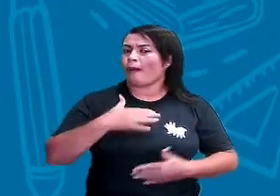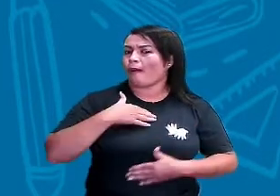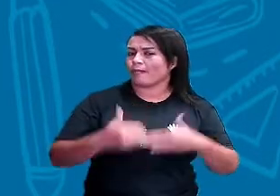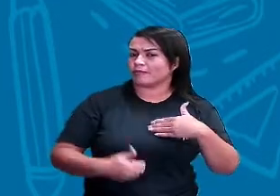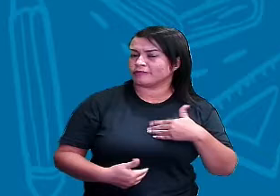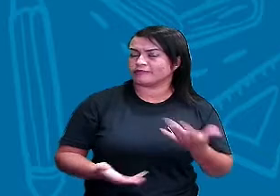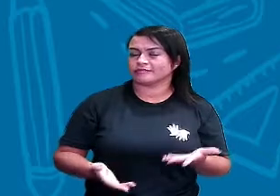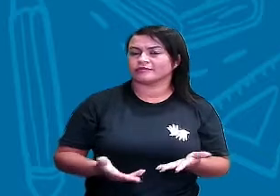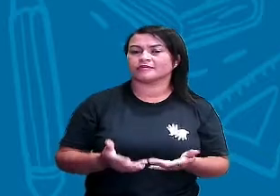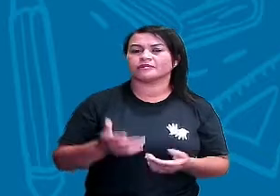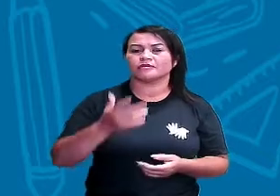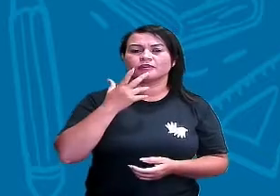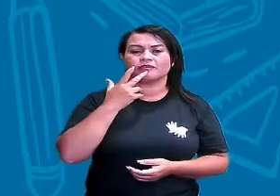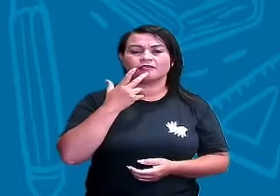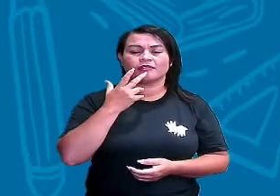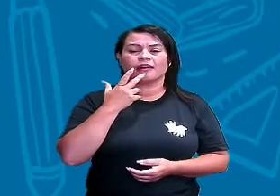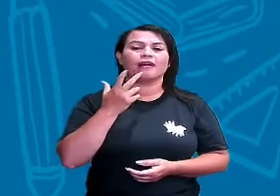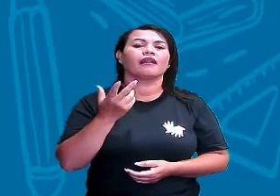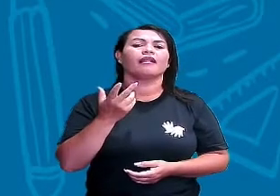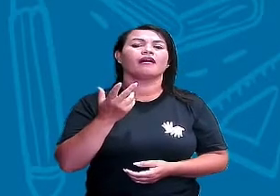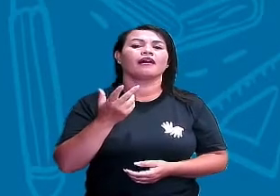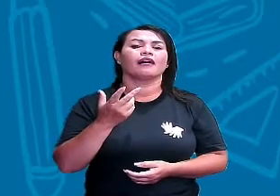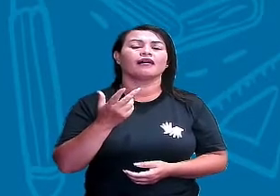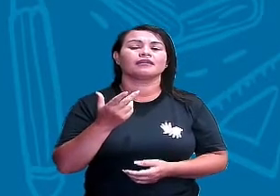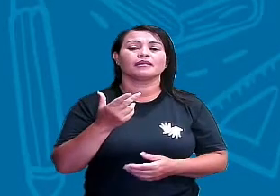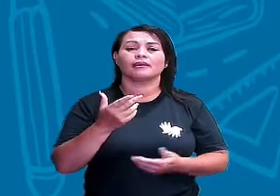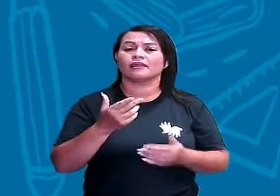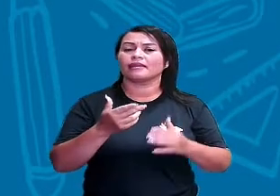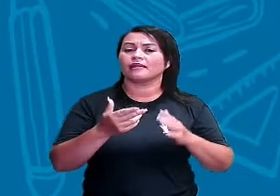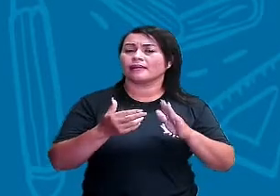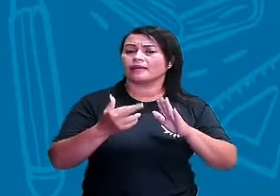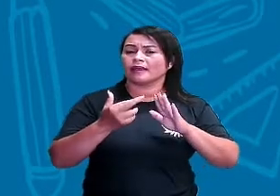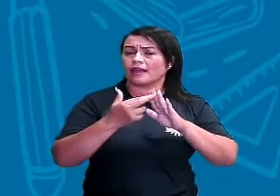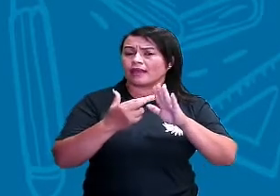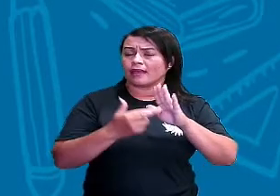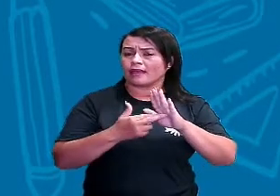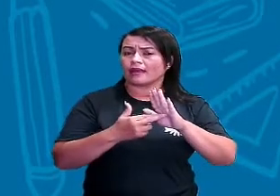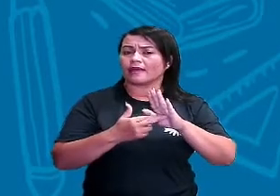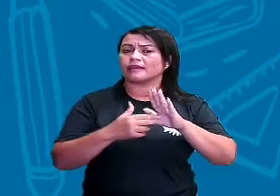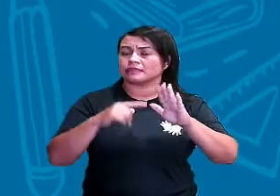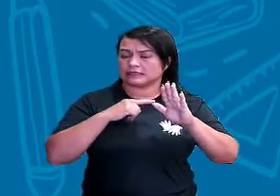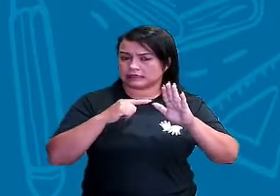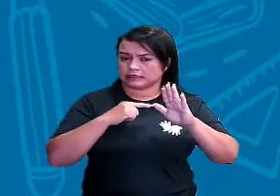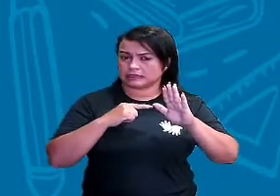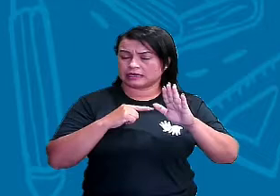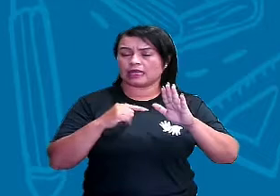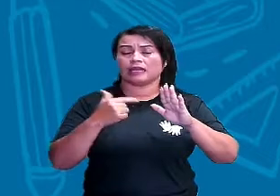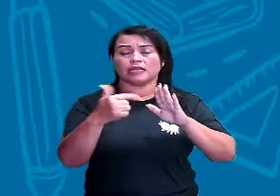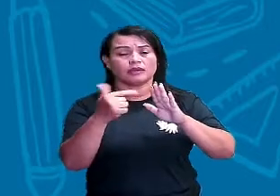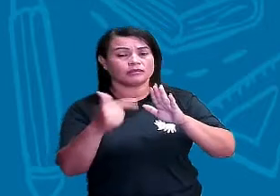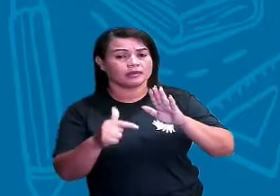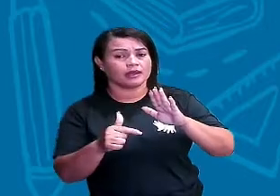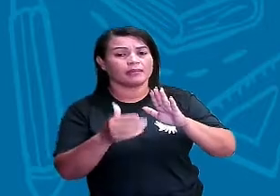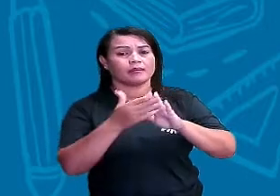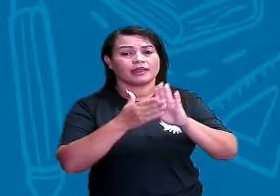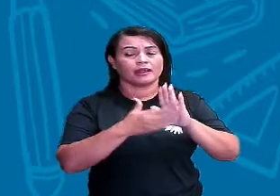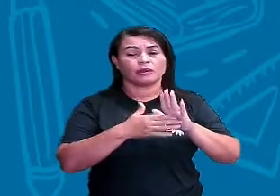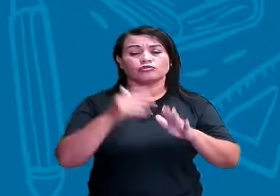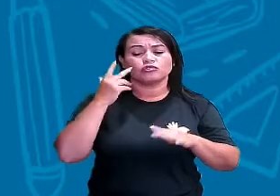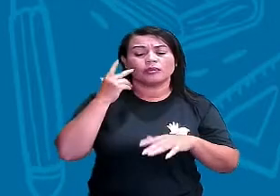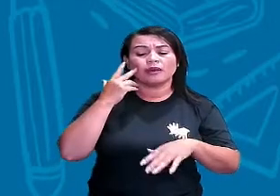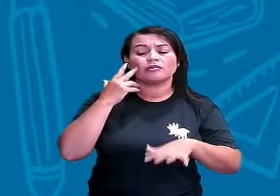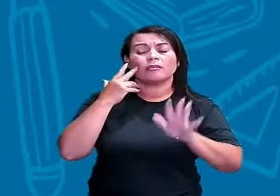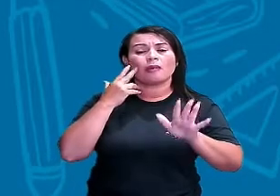Então, quando eu falar de medidas não padronizadas, as mais comuns são o palmo, o pé e o polegar, tá